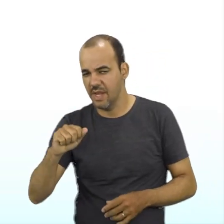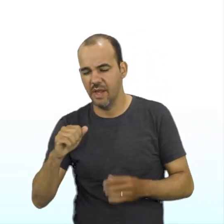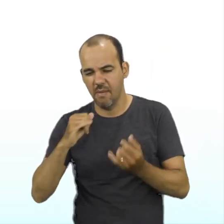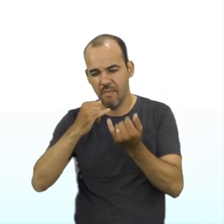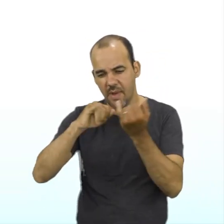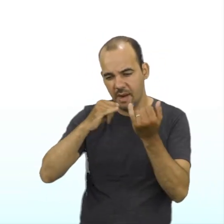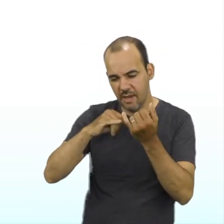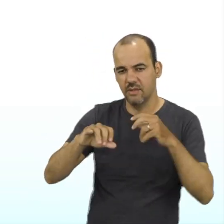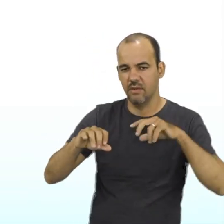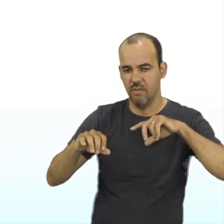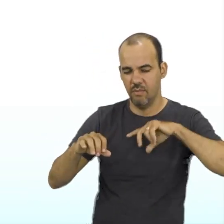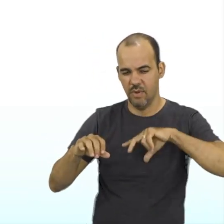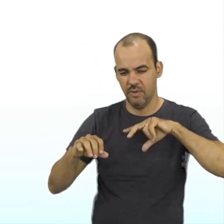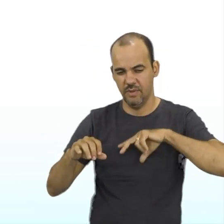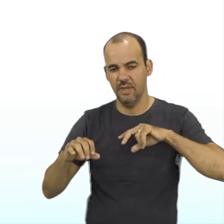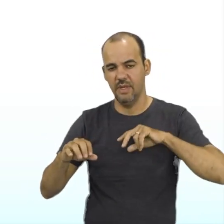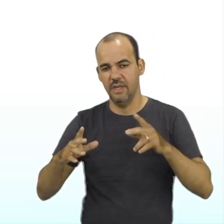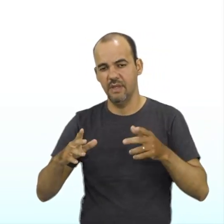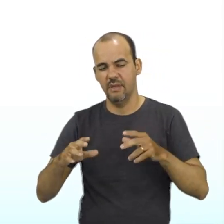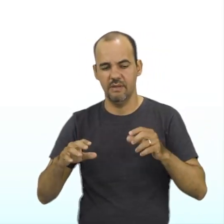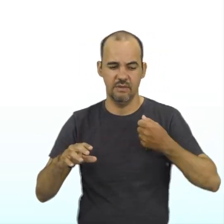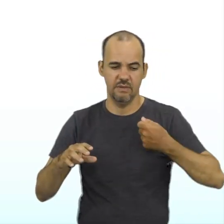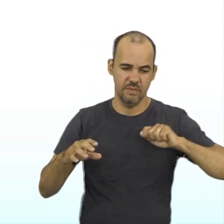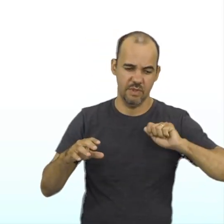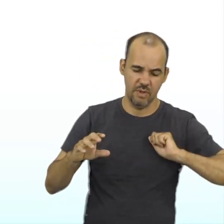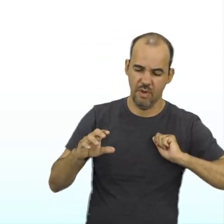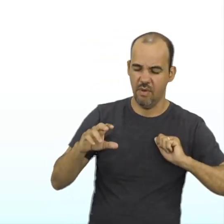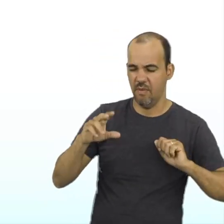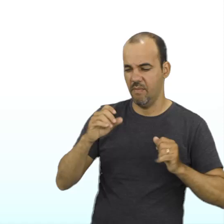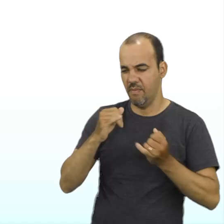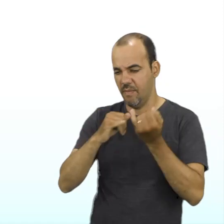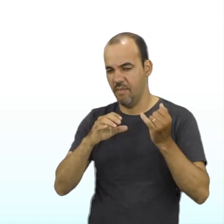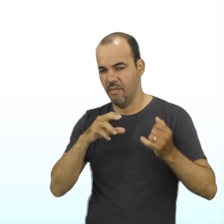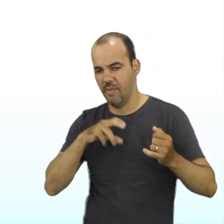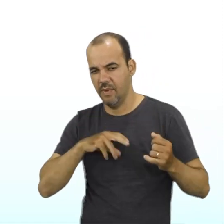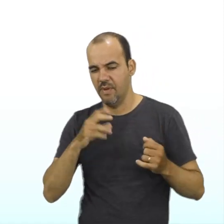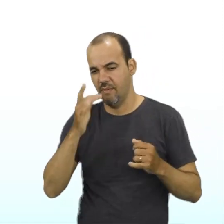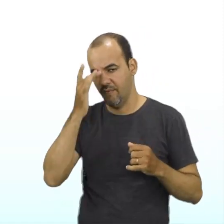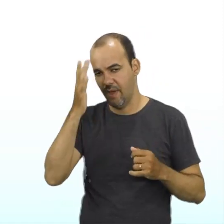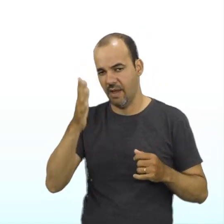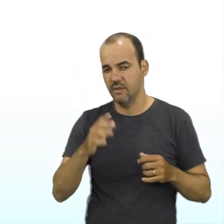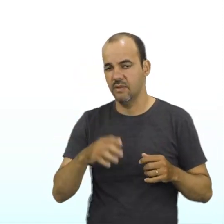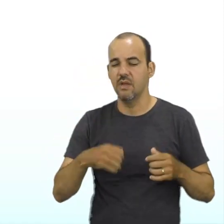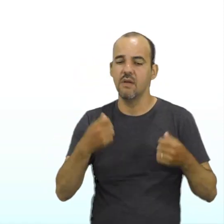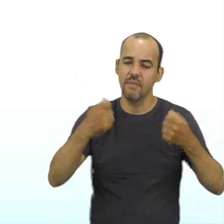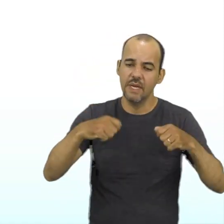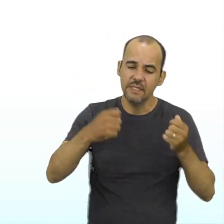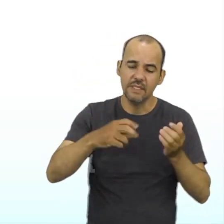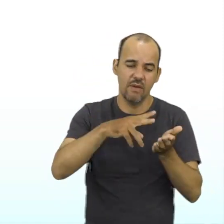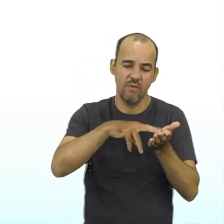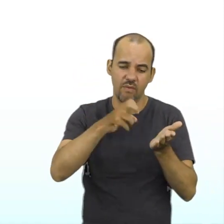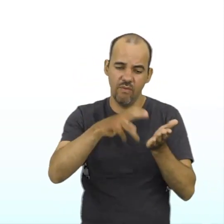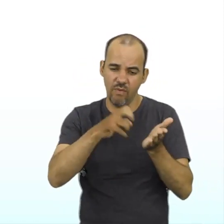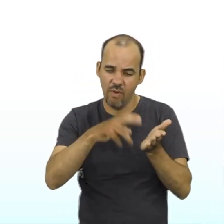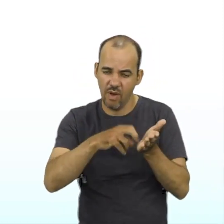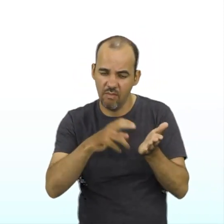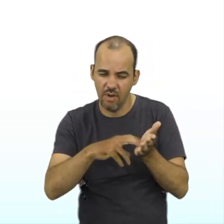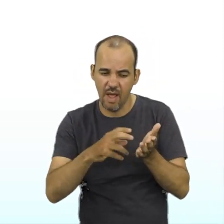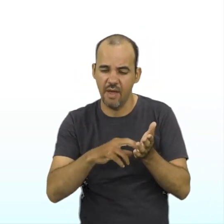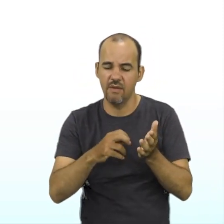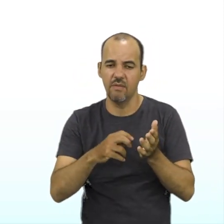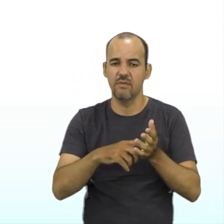você precisaria, assim, seria ótimo se você tivesse no seu vocabulário o conhecimento de que humo significa